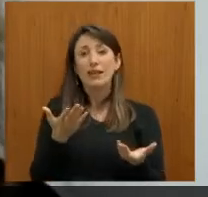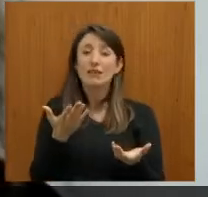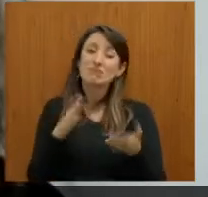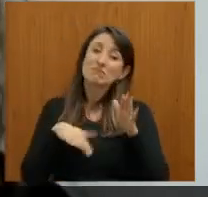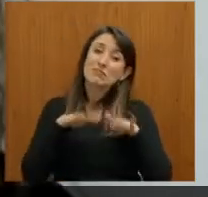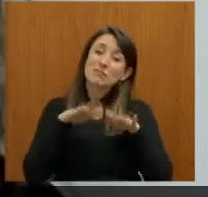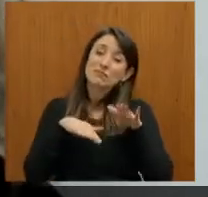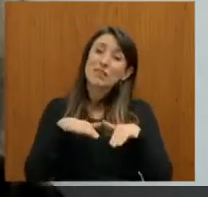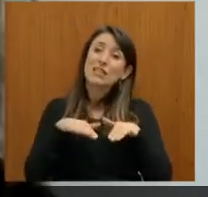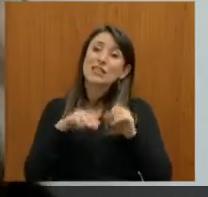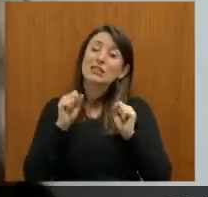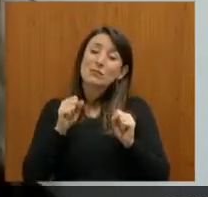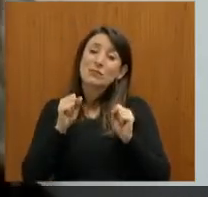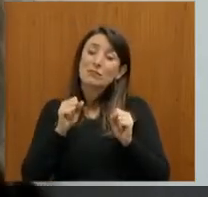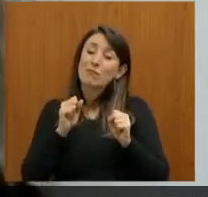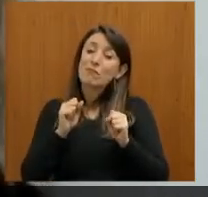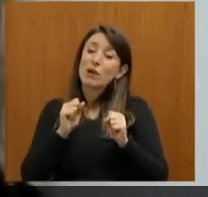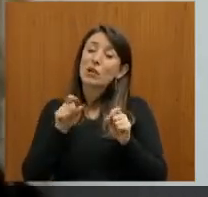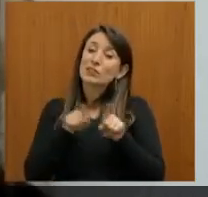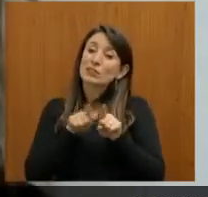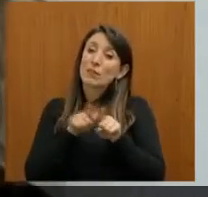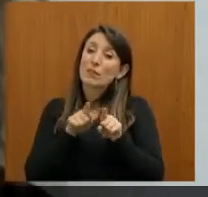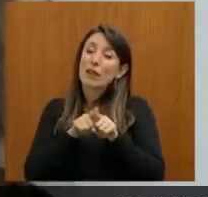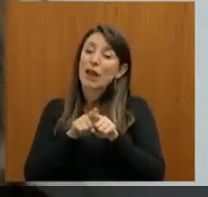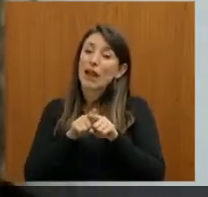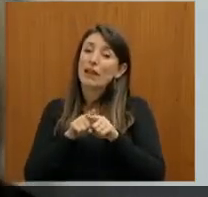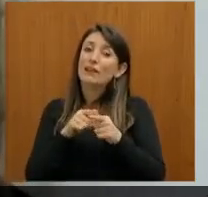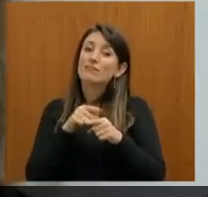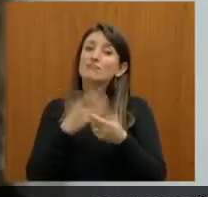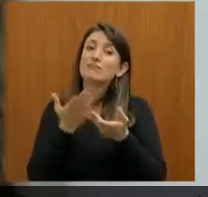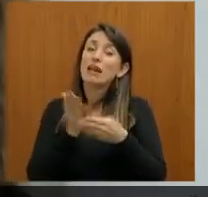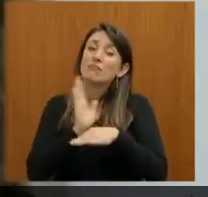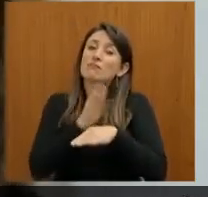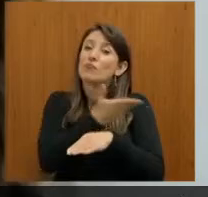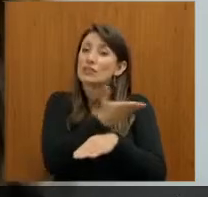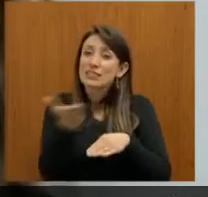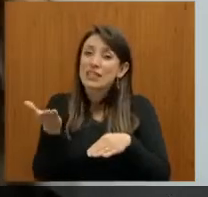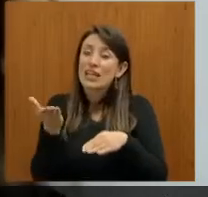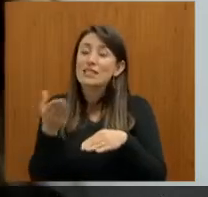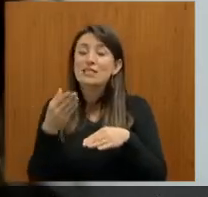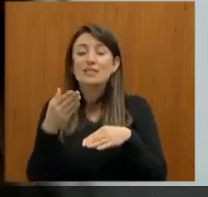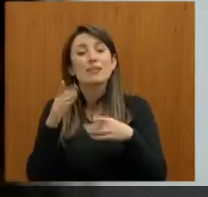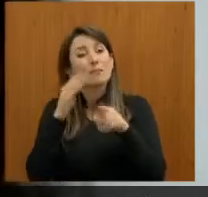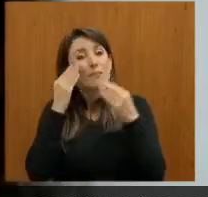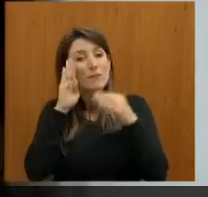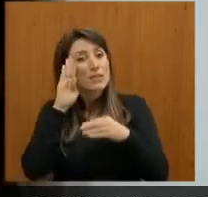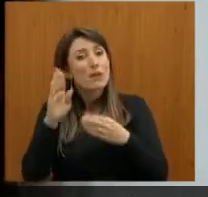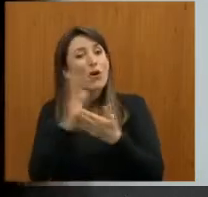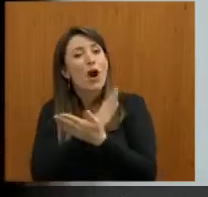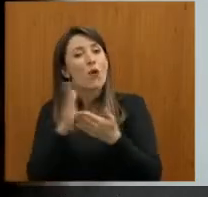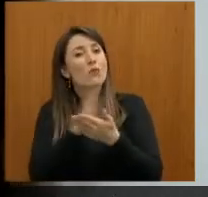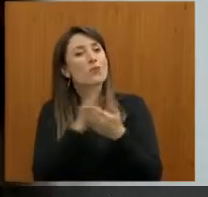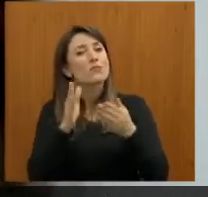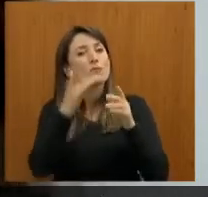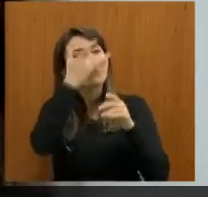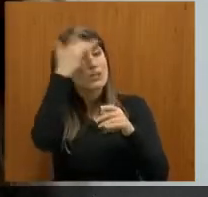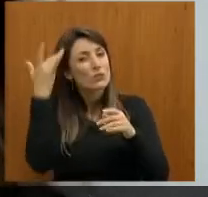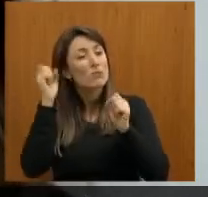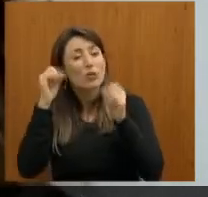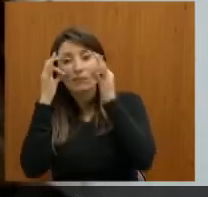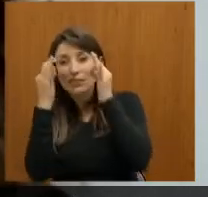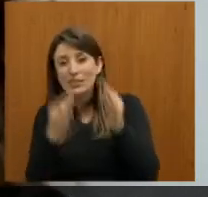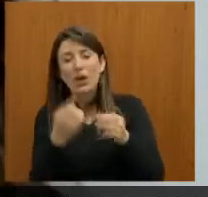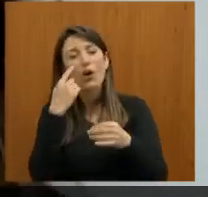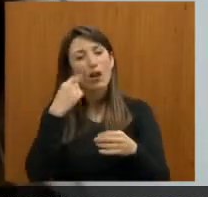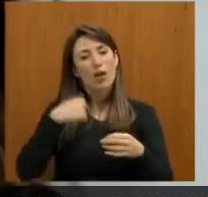traz algum filho para todos vocês principalmente as autoridades que estão aqui eu como representante sociedade civil